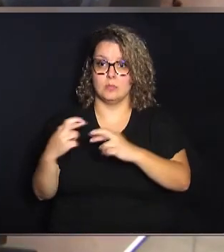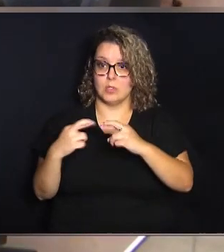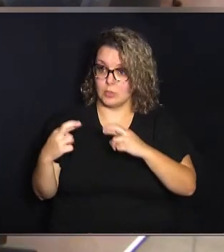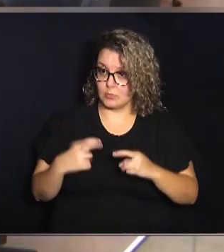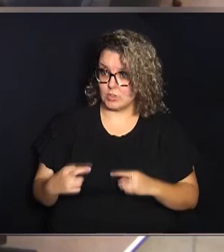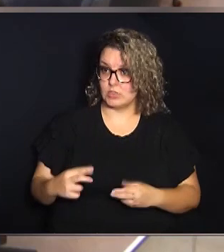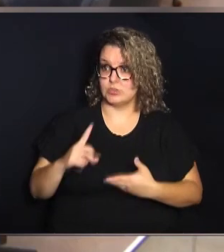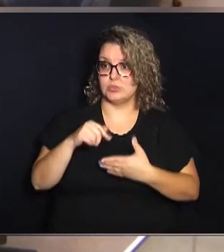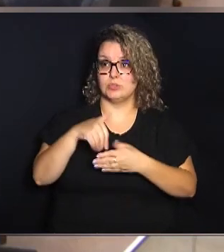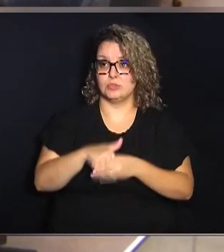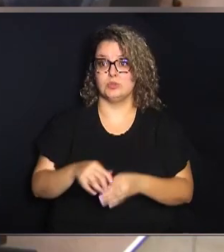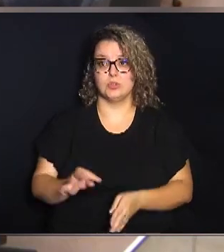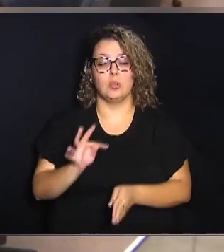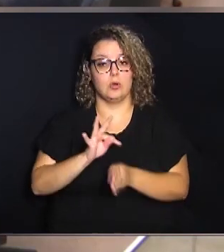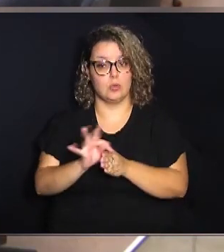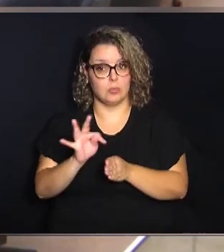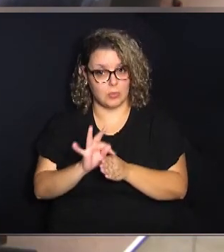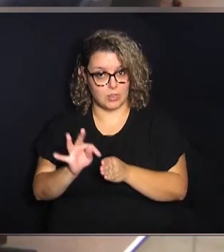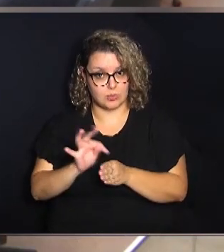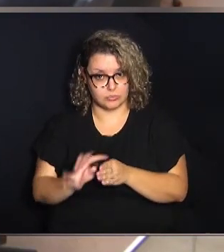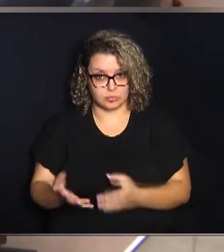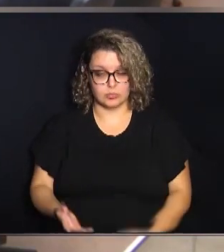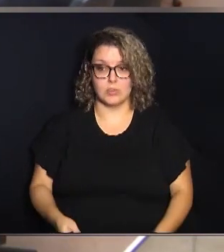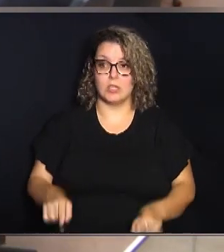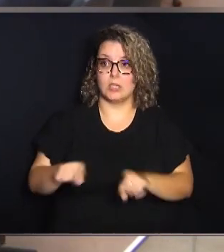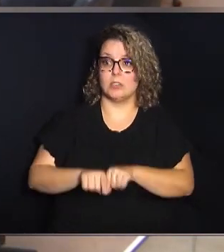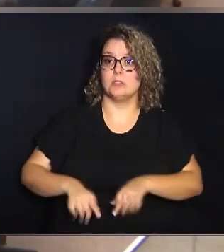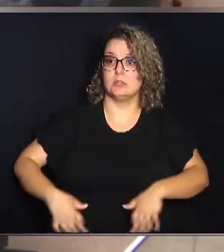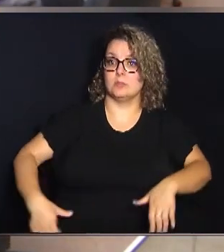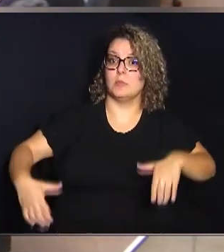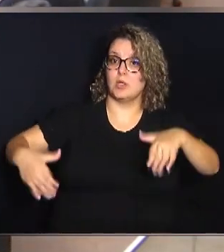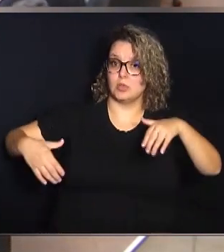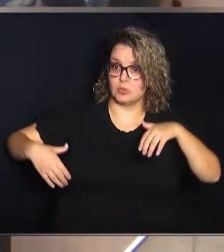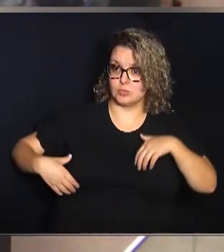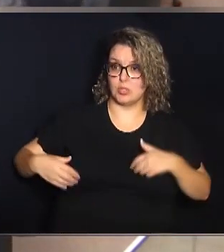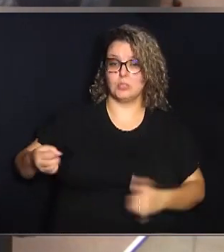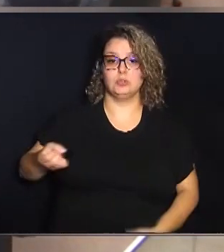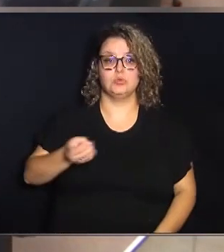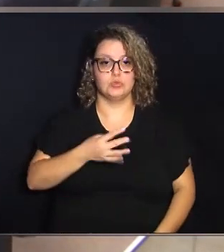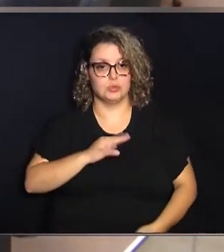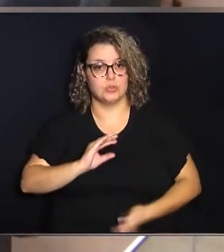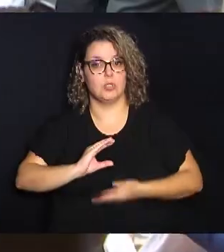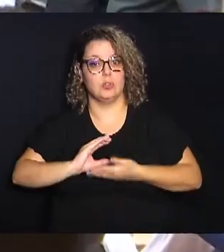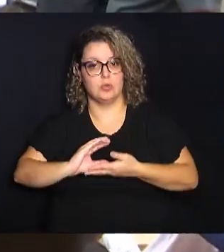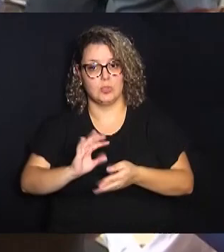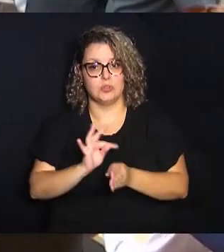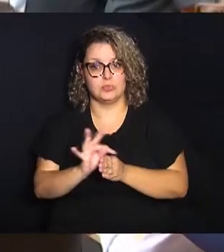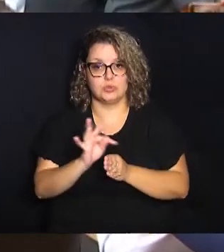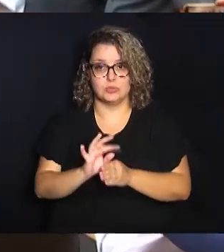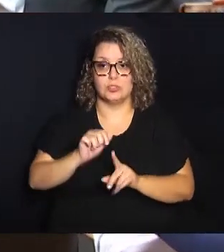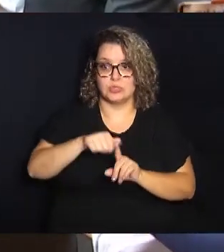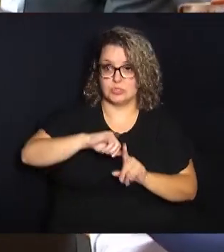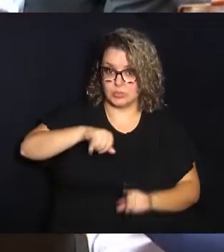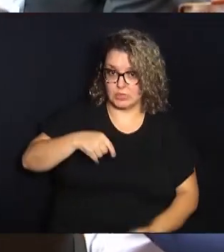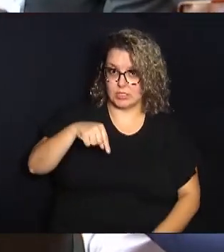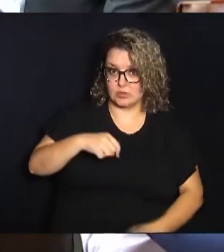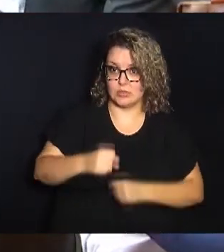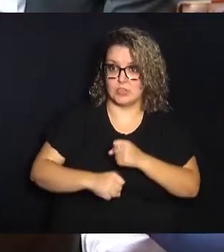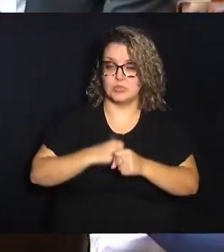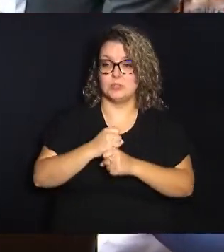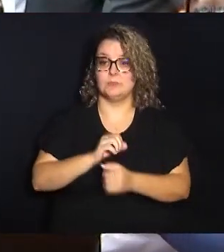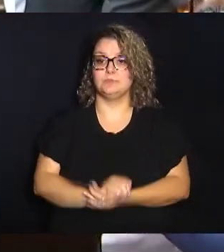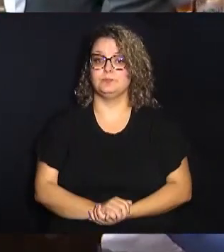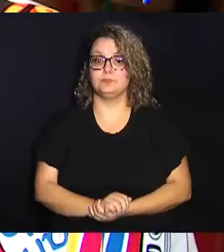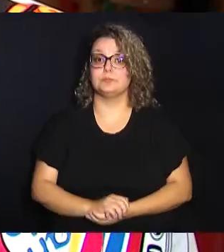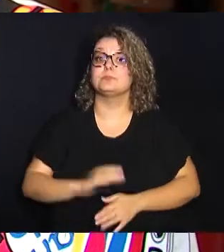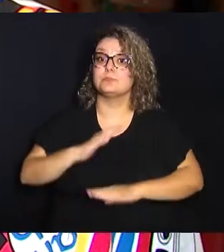espaço para a apuração das eleições do Conselho Tutelar e também foi local da posse dos novos conselheiros em janeiro